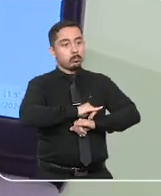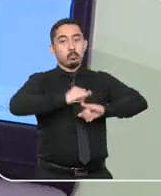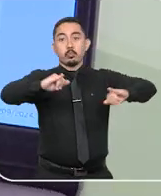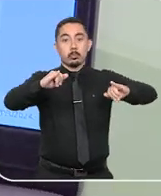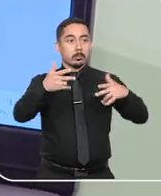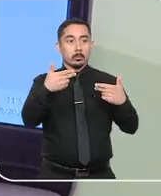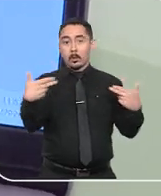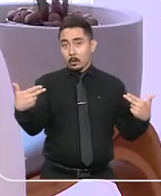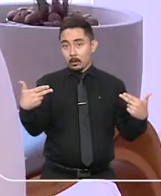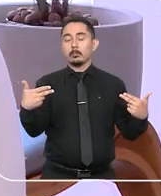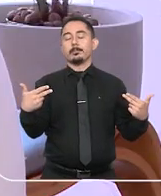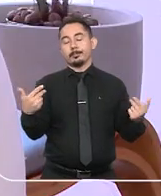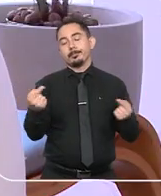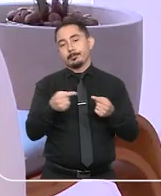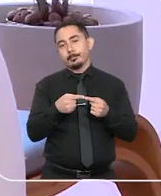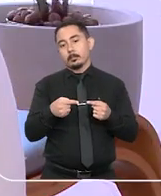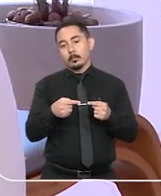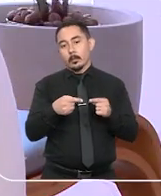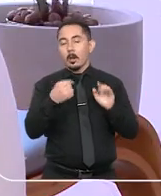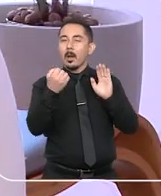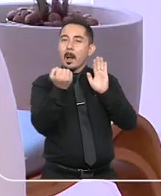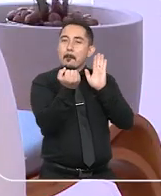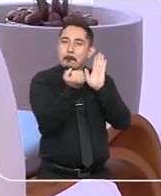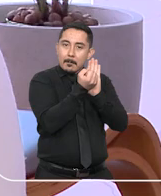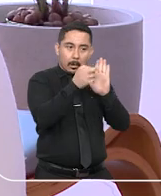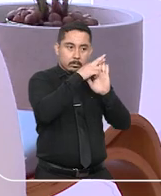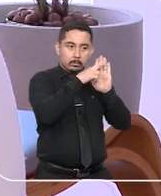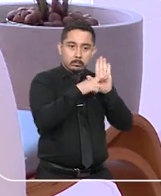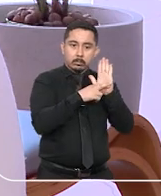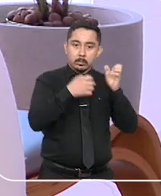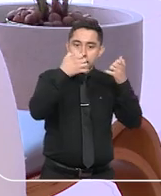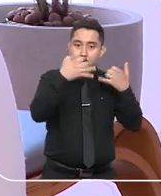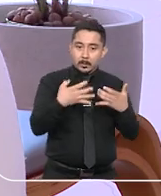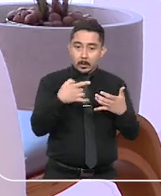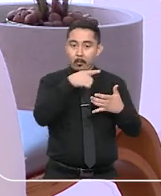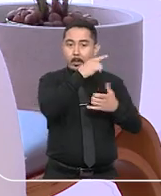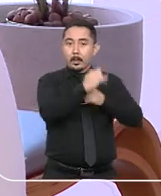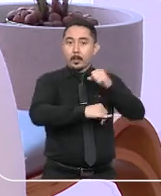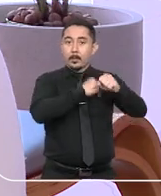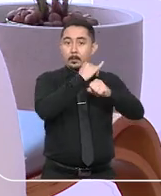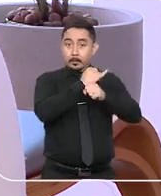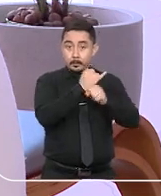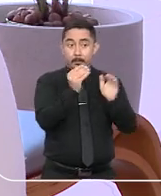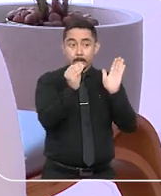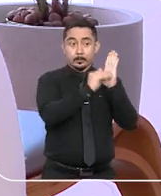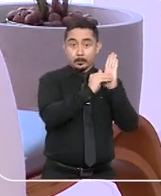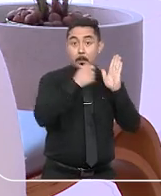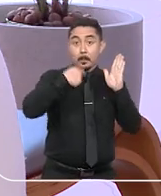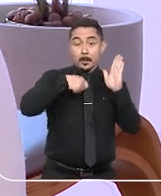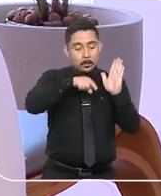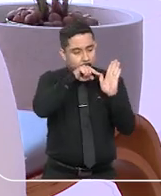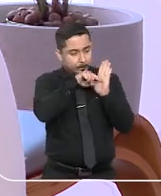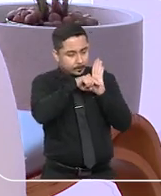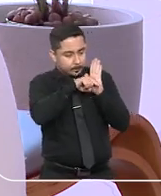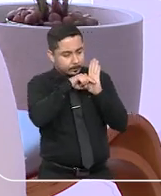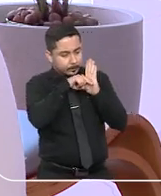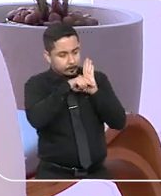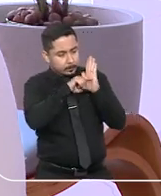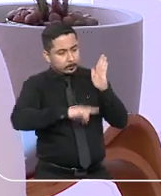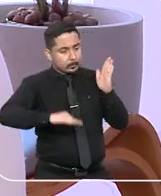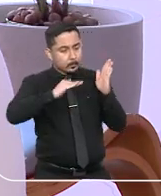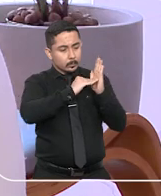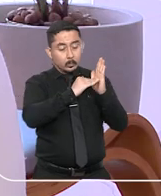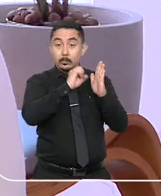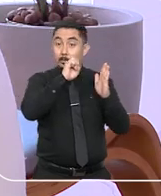anúncios publicitários. O marco regulatório diz o seguinte: o site que hospeda, ele tem que fazer uma